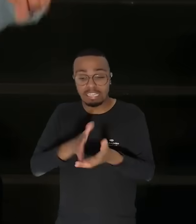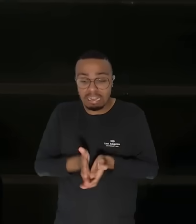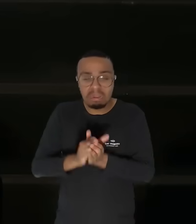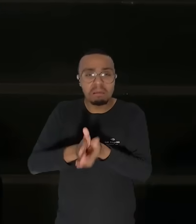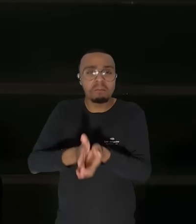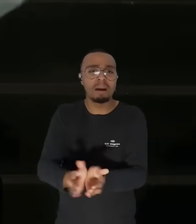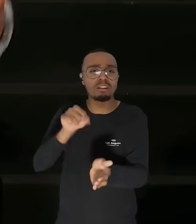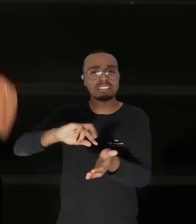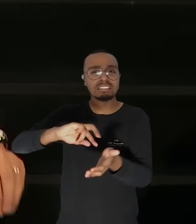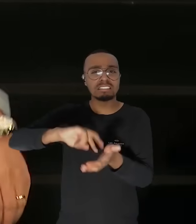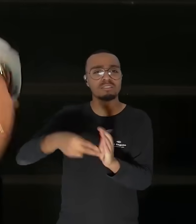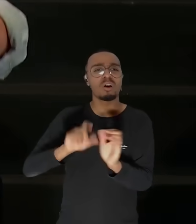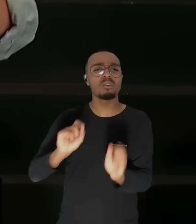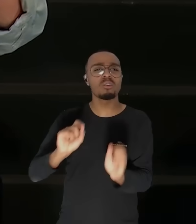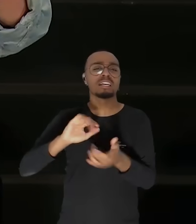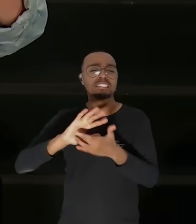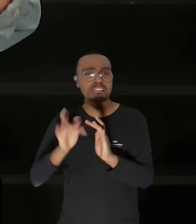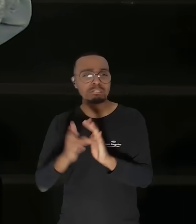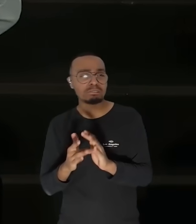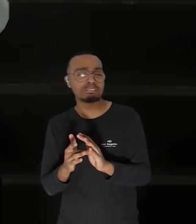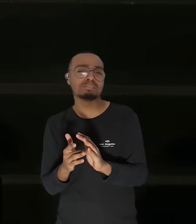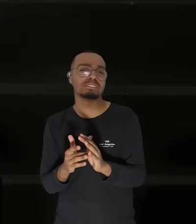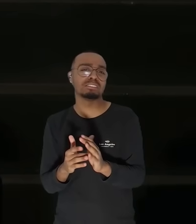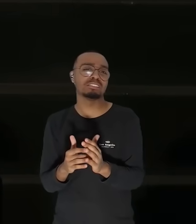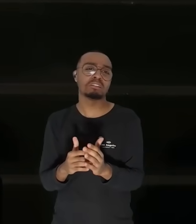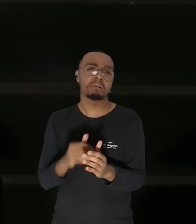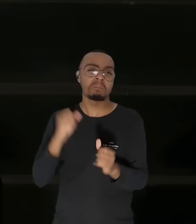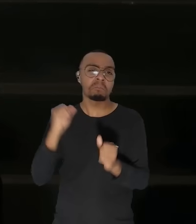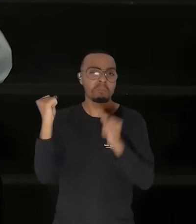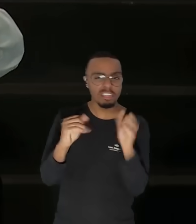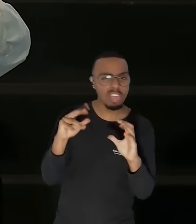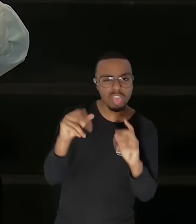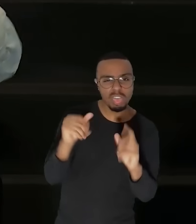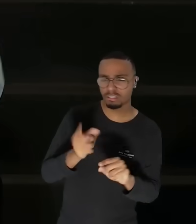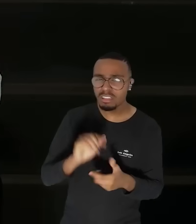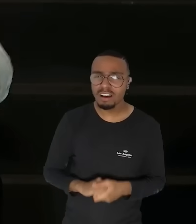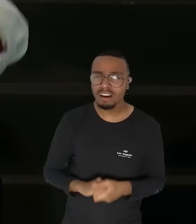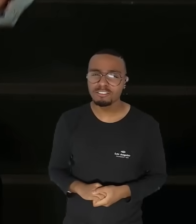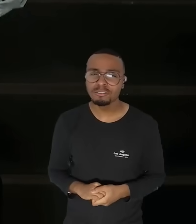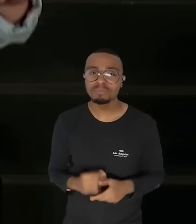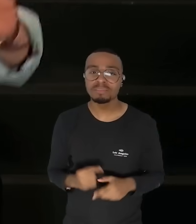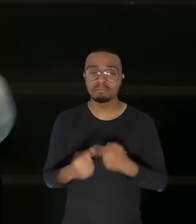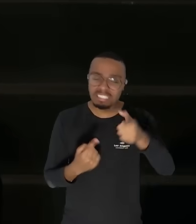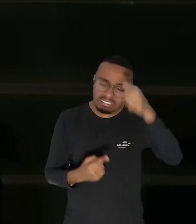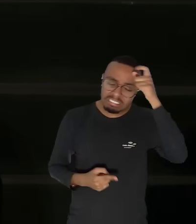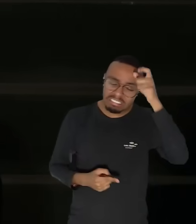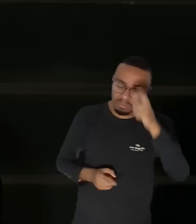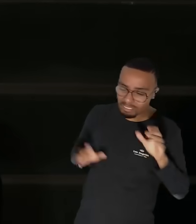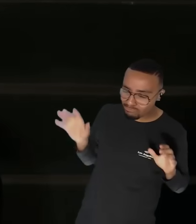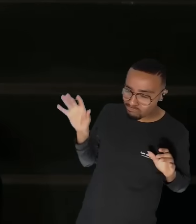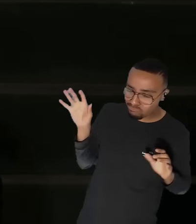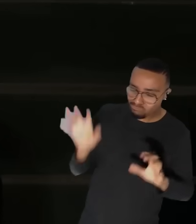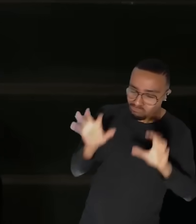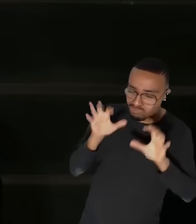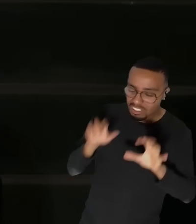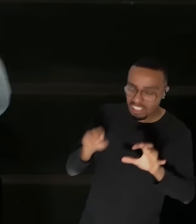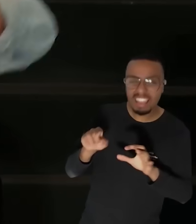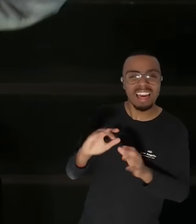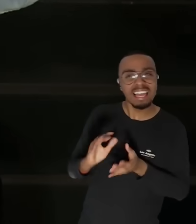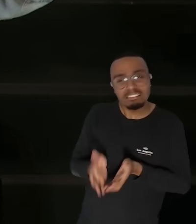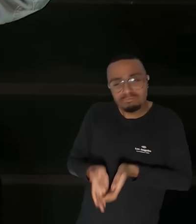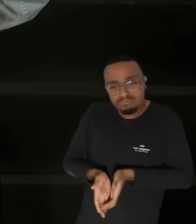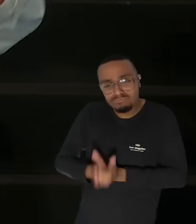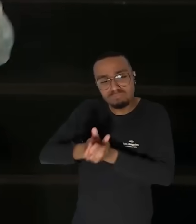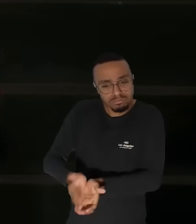destruição, era o barco do terror, era o barco do desespero. Fizeram homens adultos se tornarem ratinhos assustados.